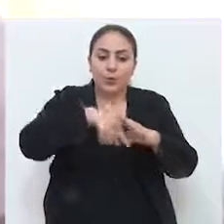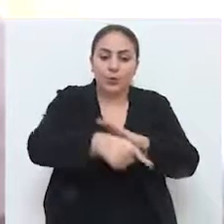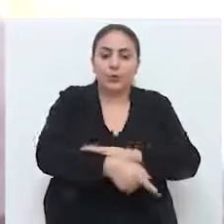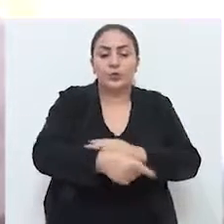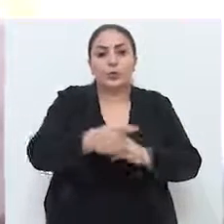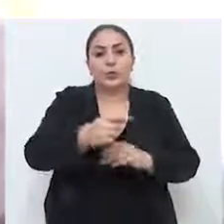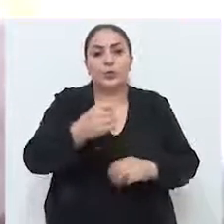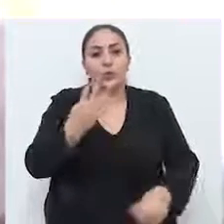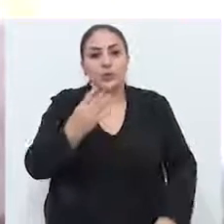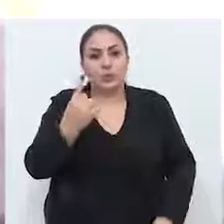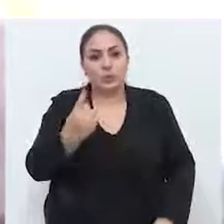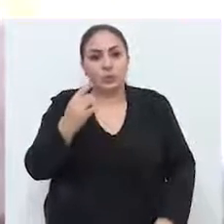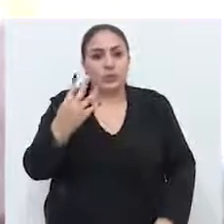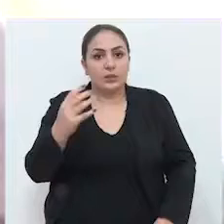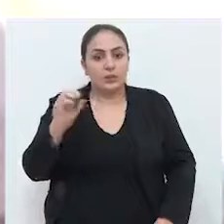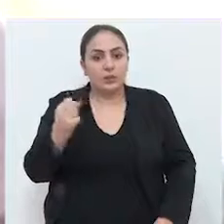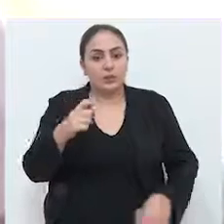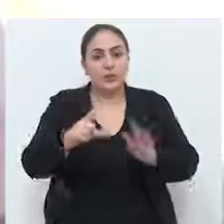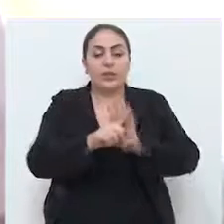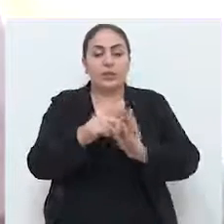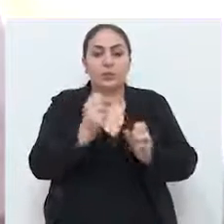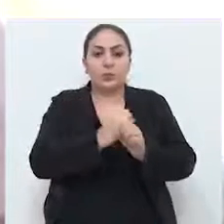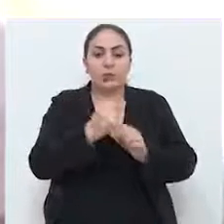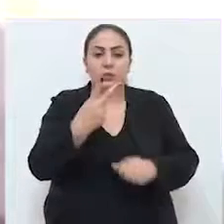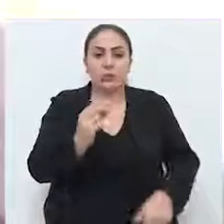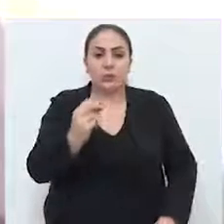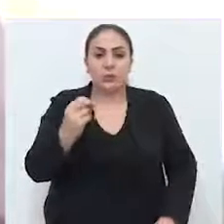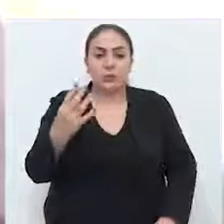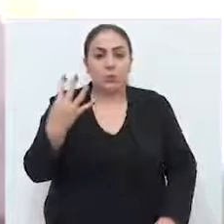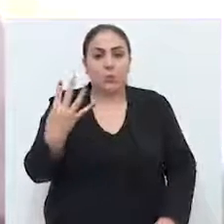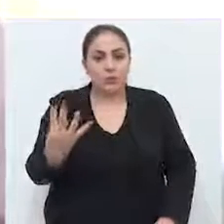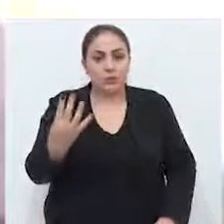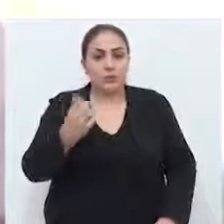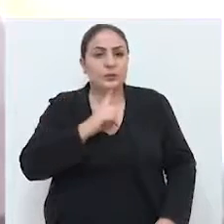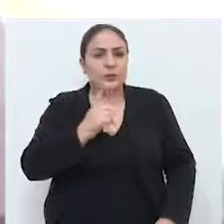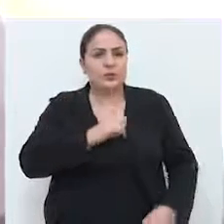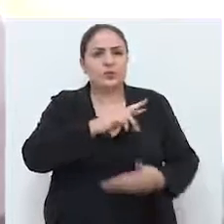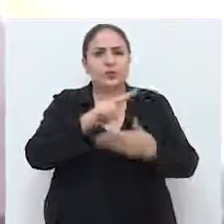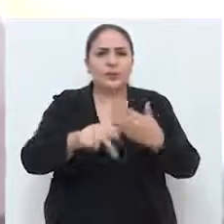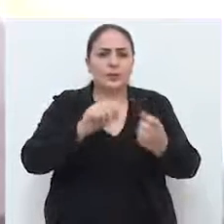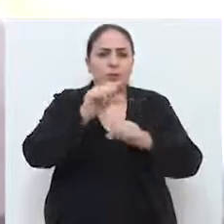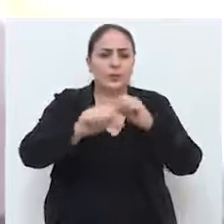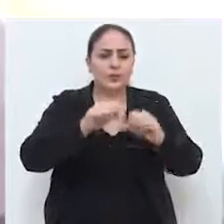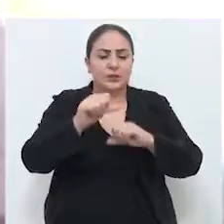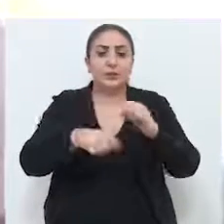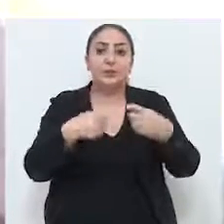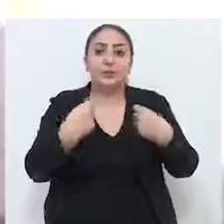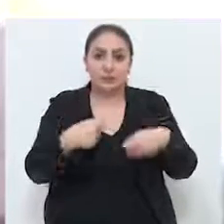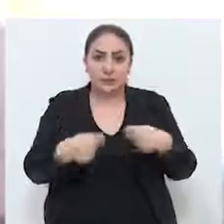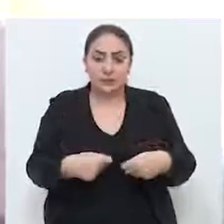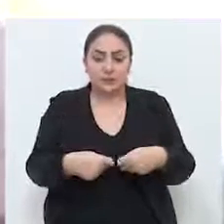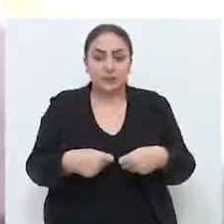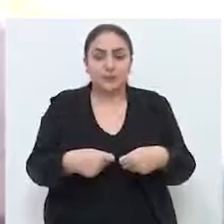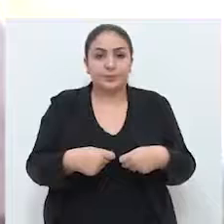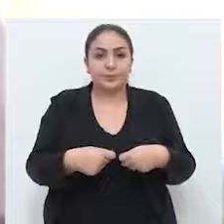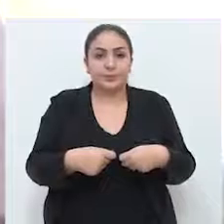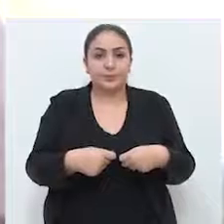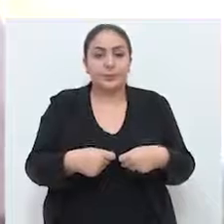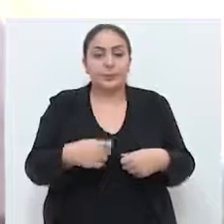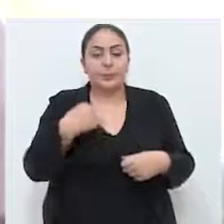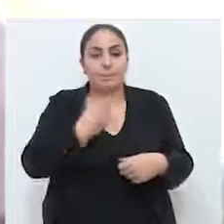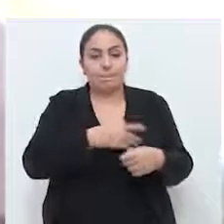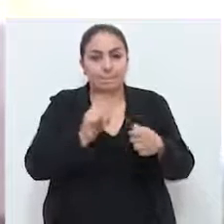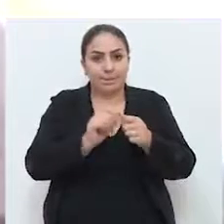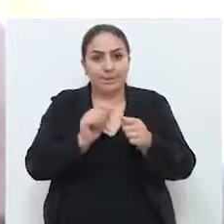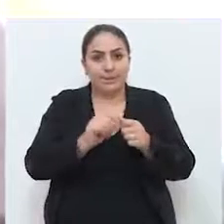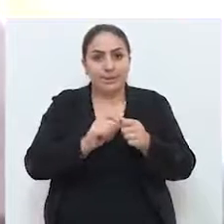estudo aprofundado da 4148, que é uma lei de 2004, que tem muitas mudanças necessárias